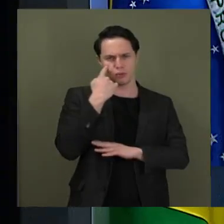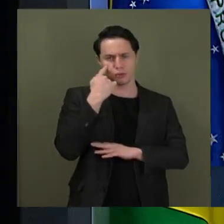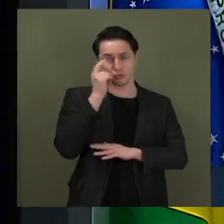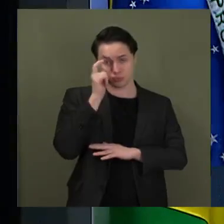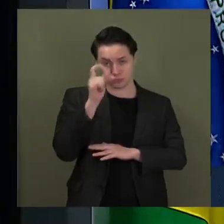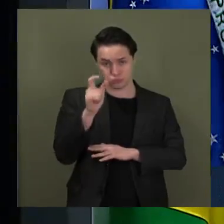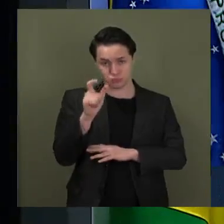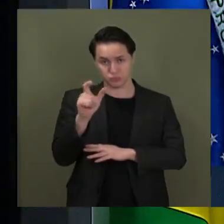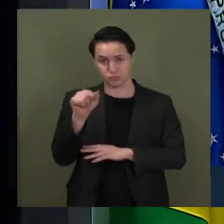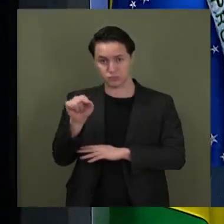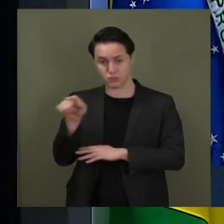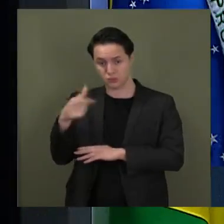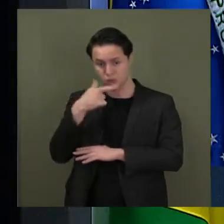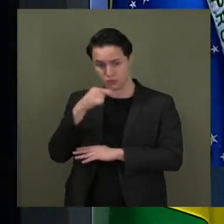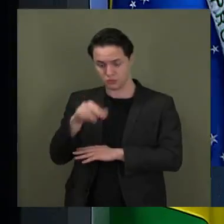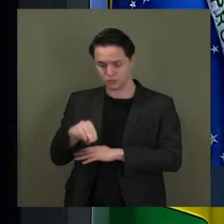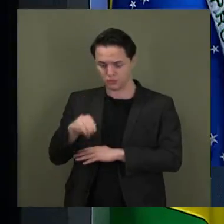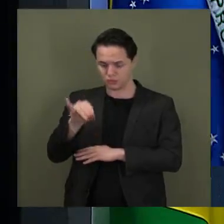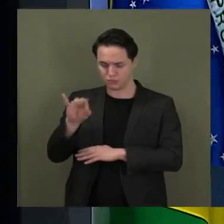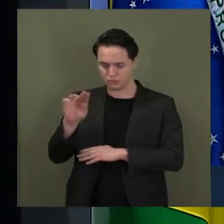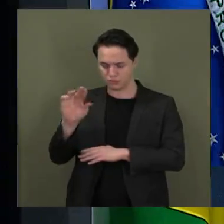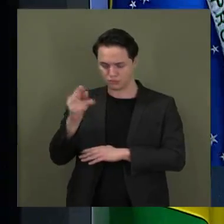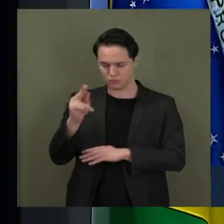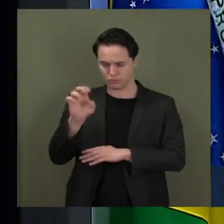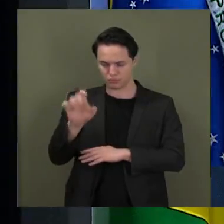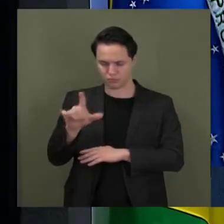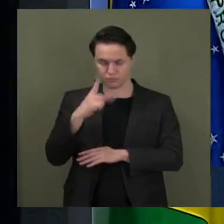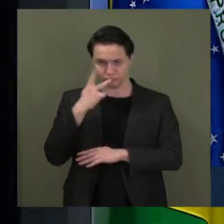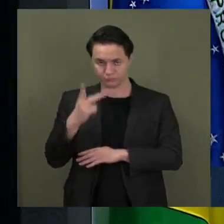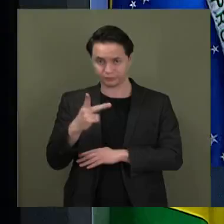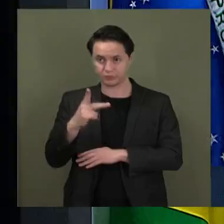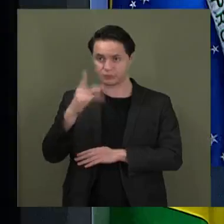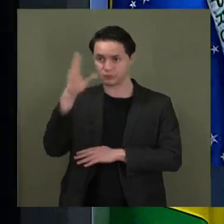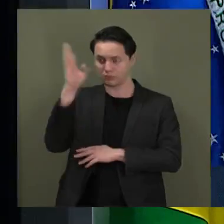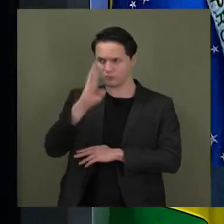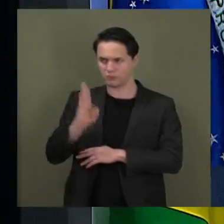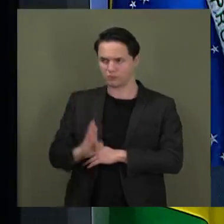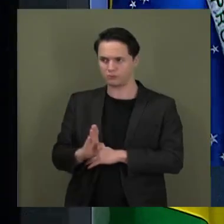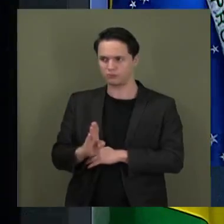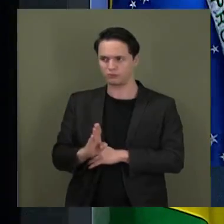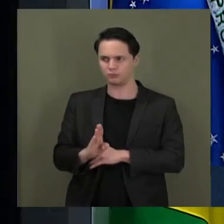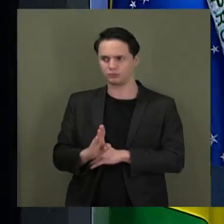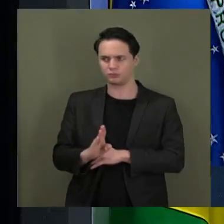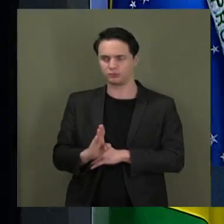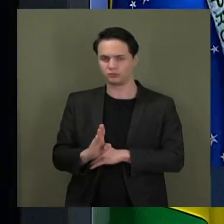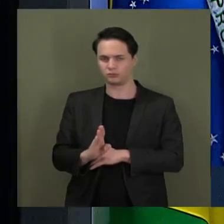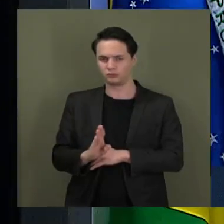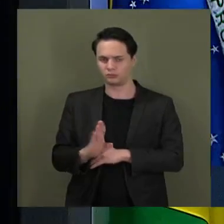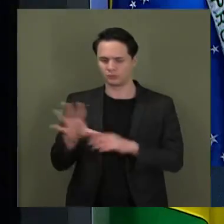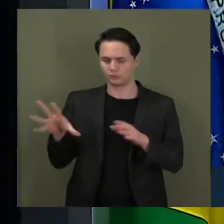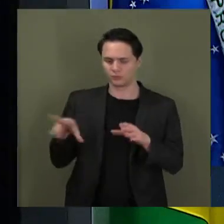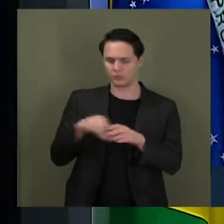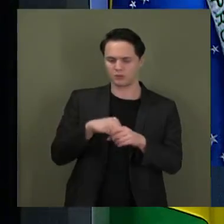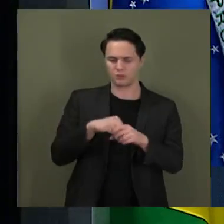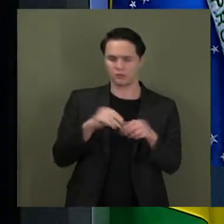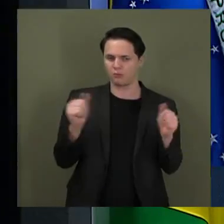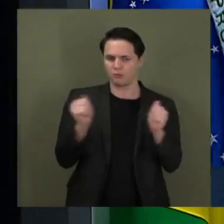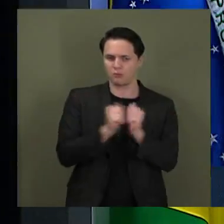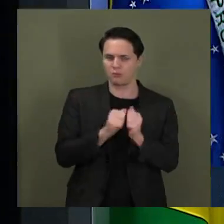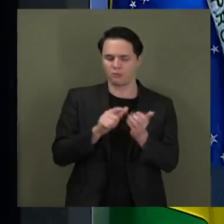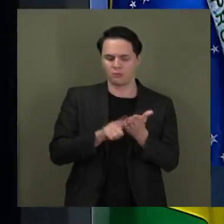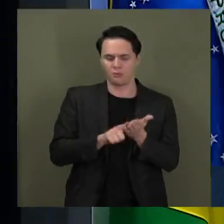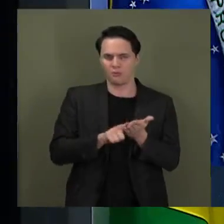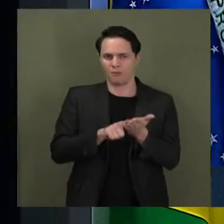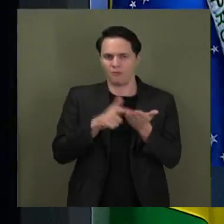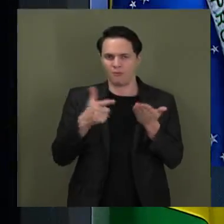interessante o que o Michael falou. O Brasil está envolvido, abro aspas, do jornalista